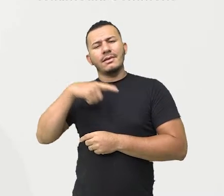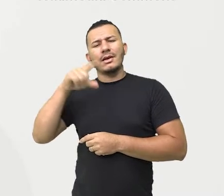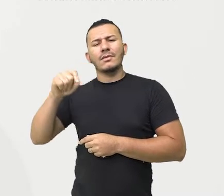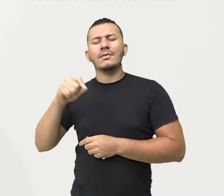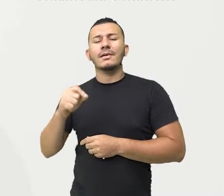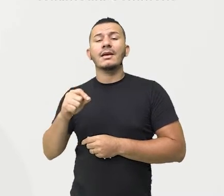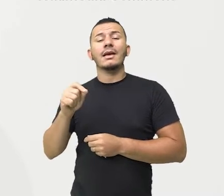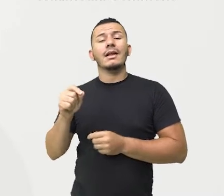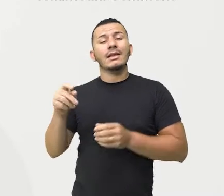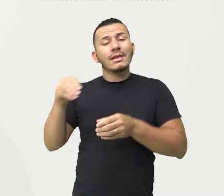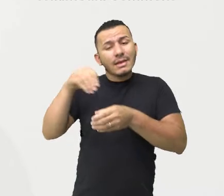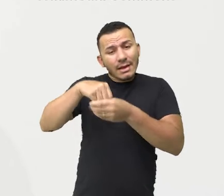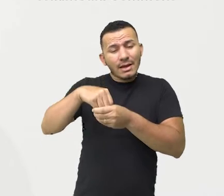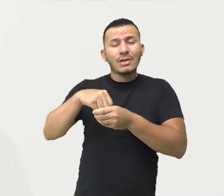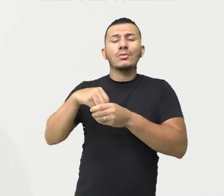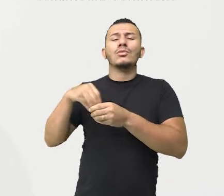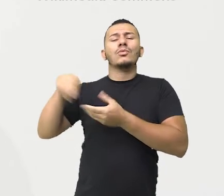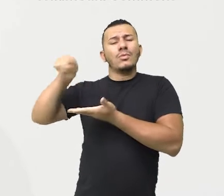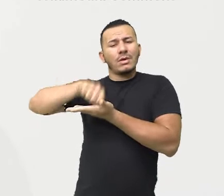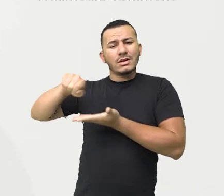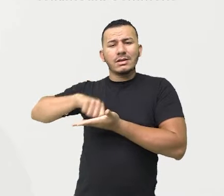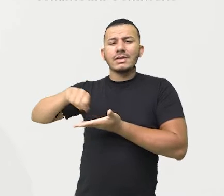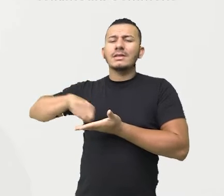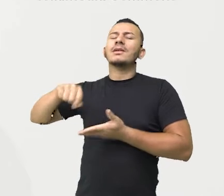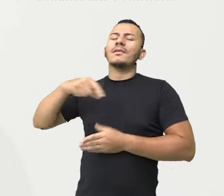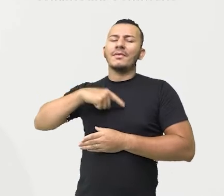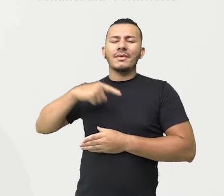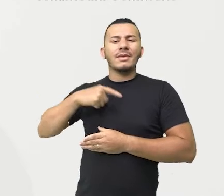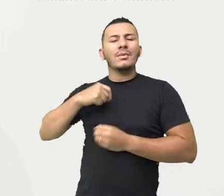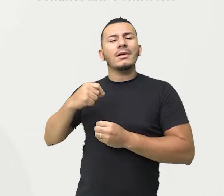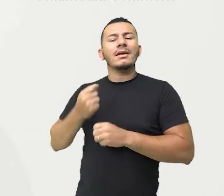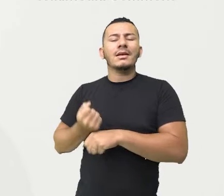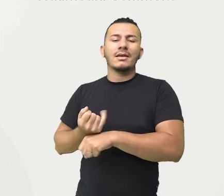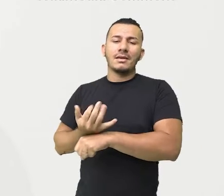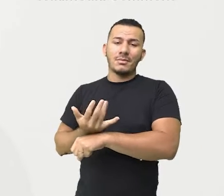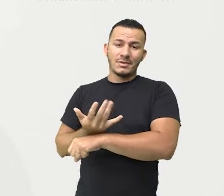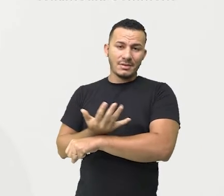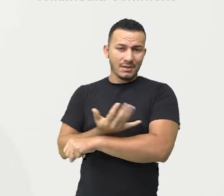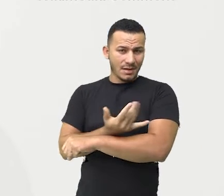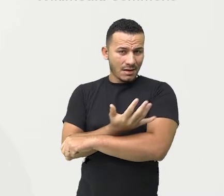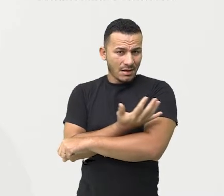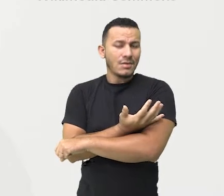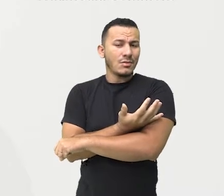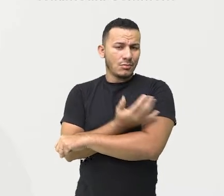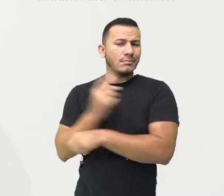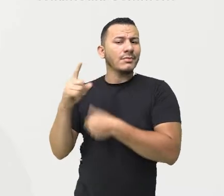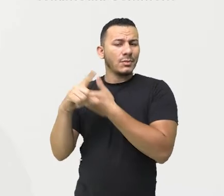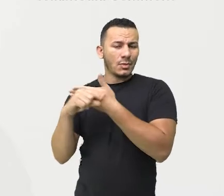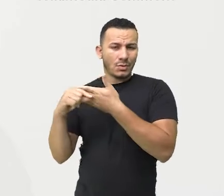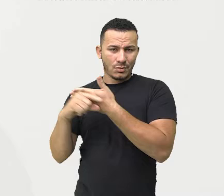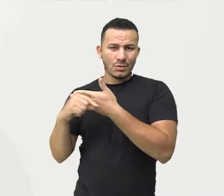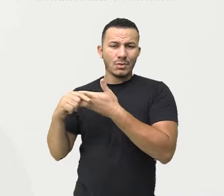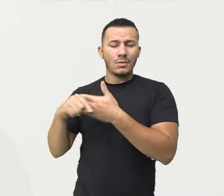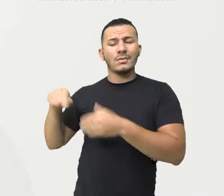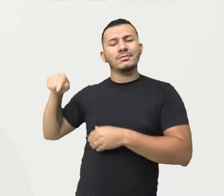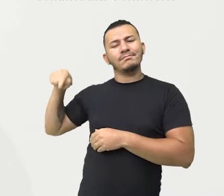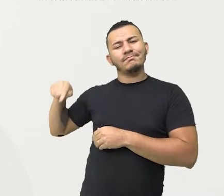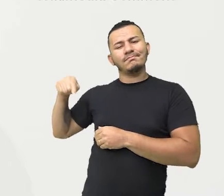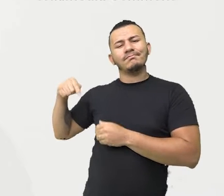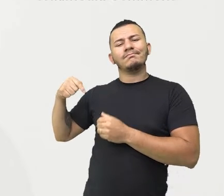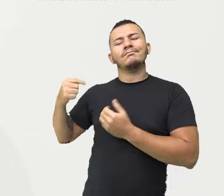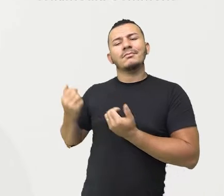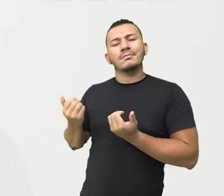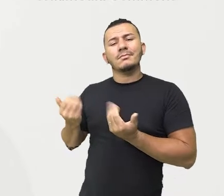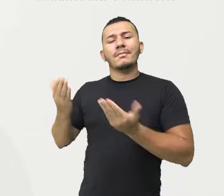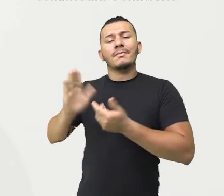de emoção desse autor, desse escritor, desse poeta, desse eu lírico que traz toda